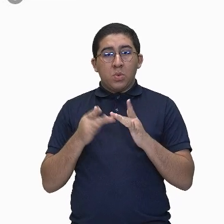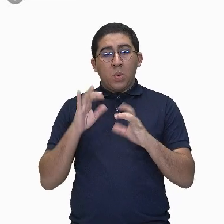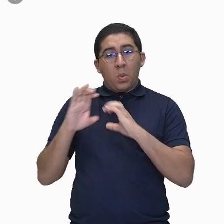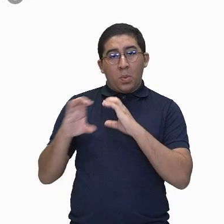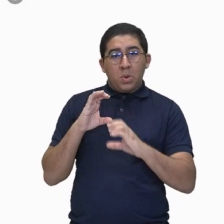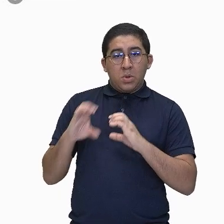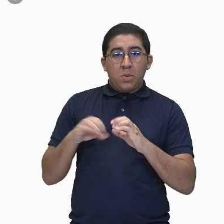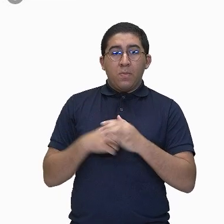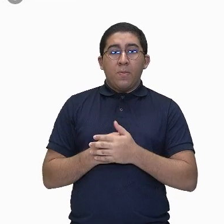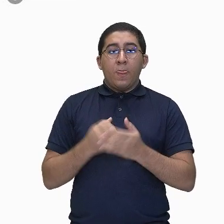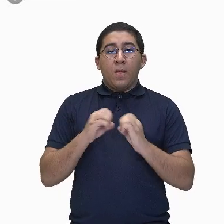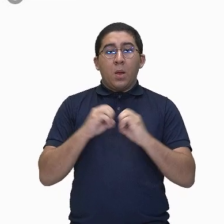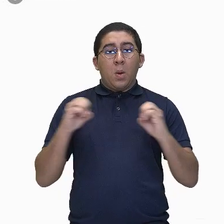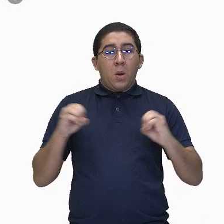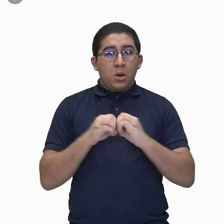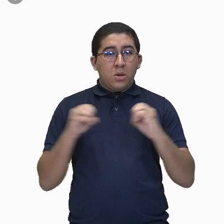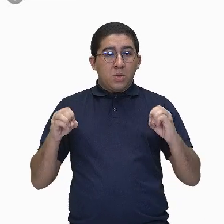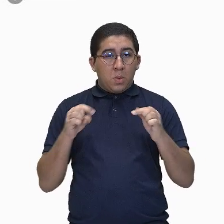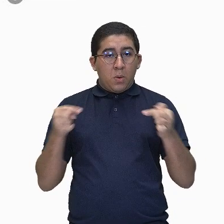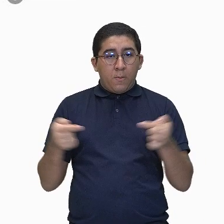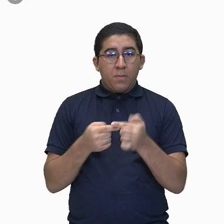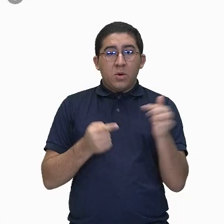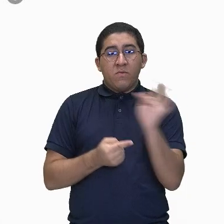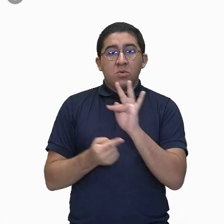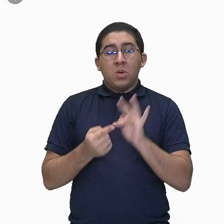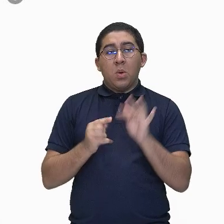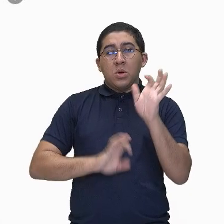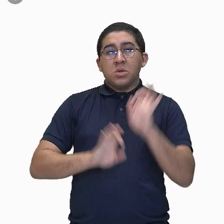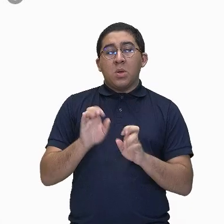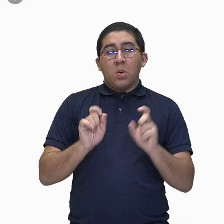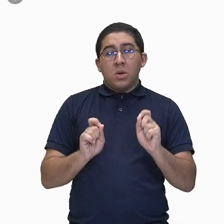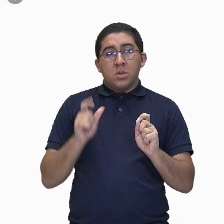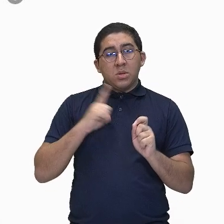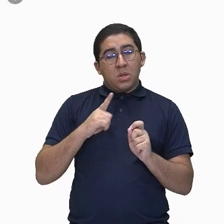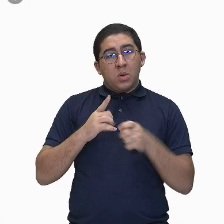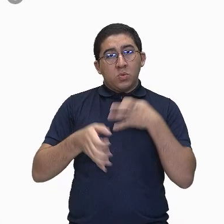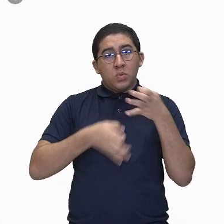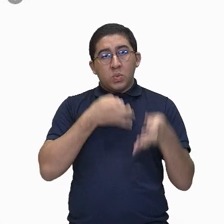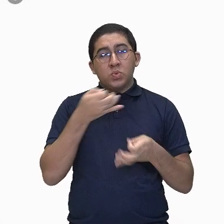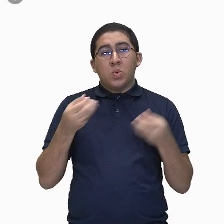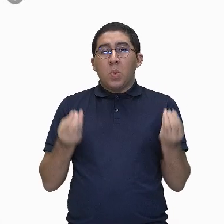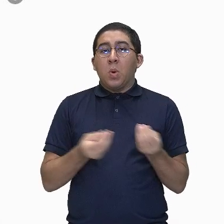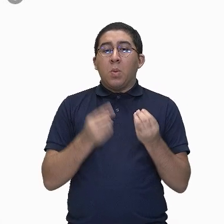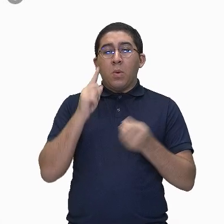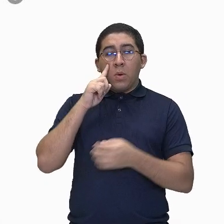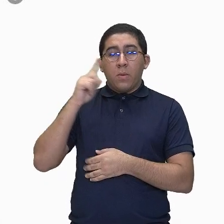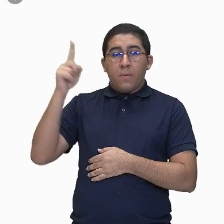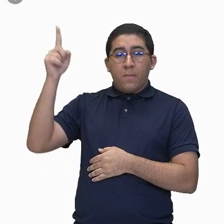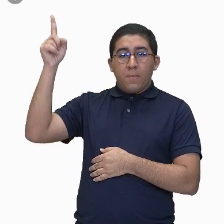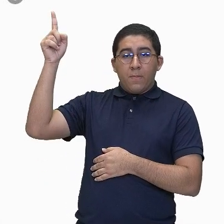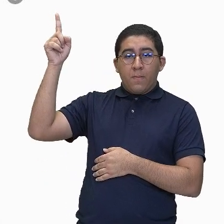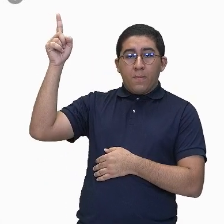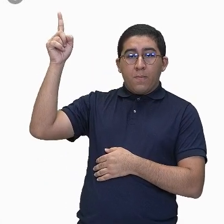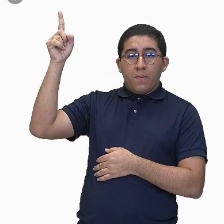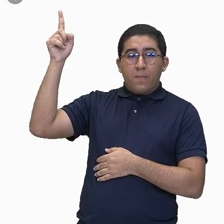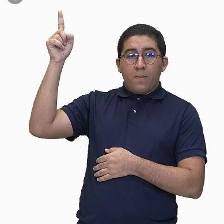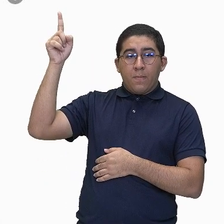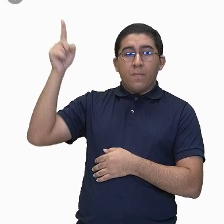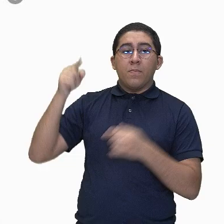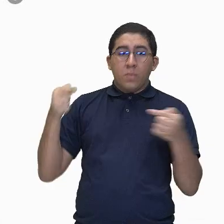orações coordenadas cumprem a função de organizar o discurso de modo lógico e